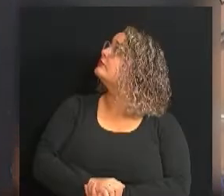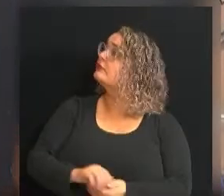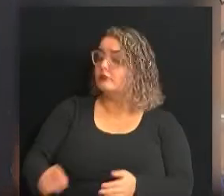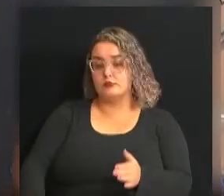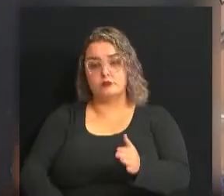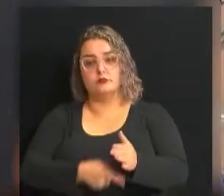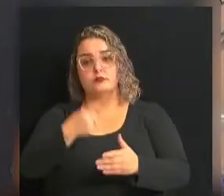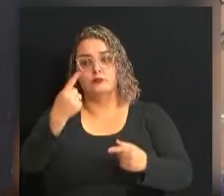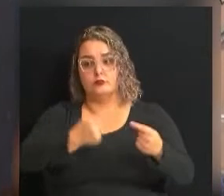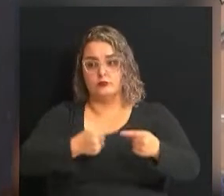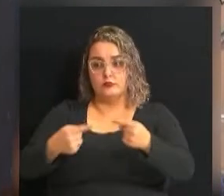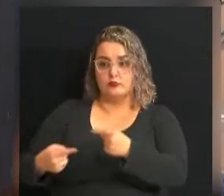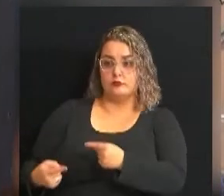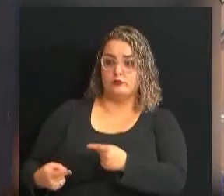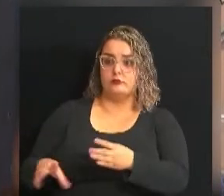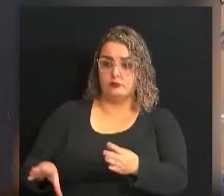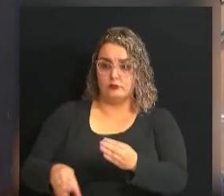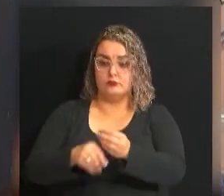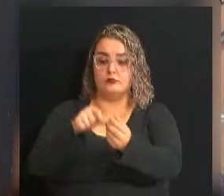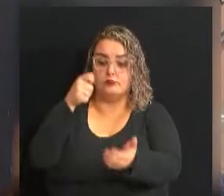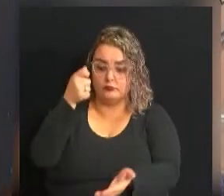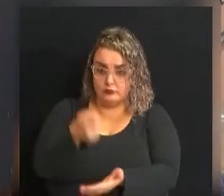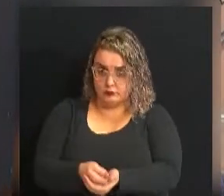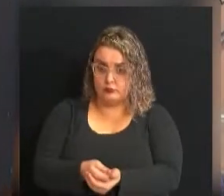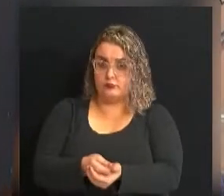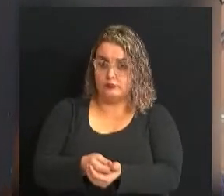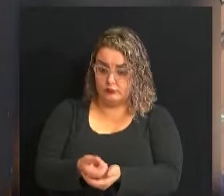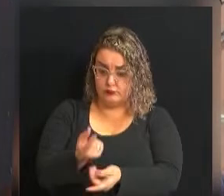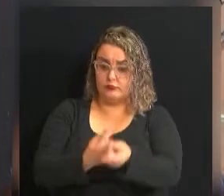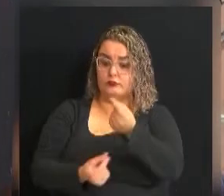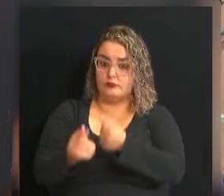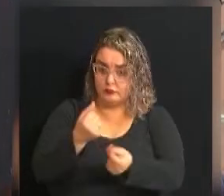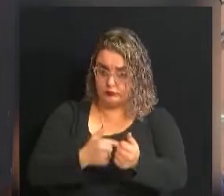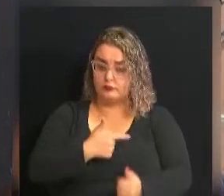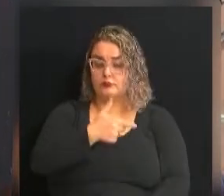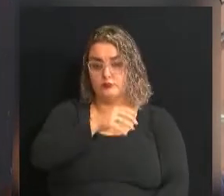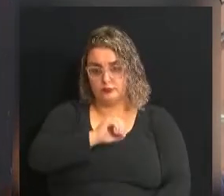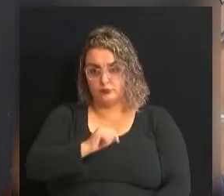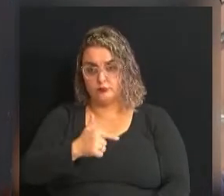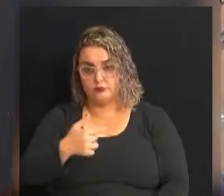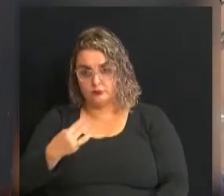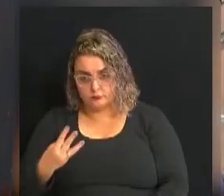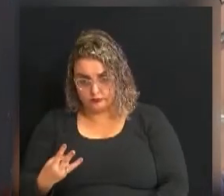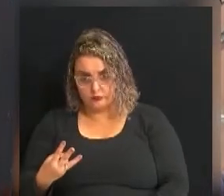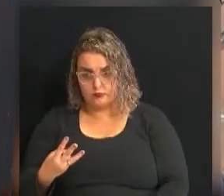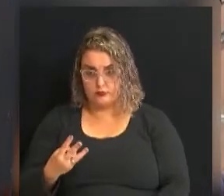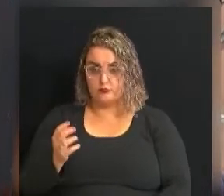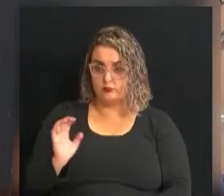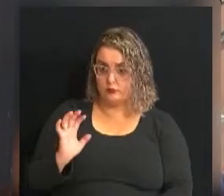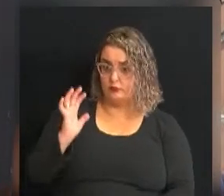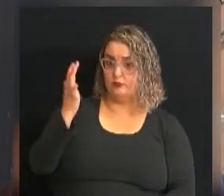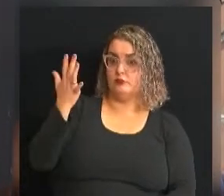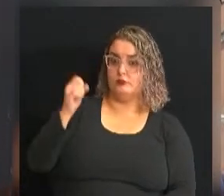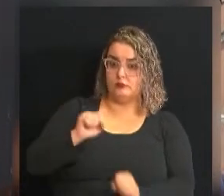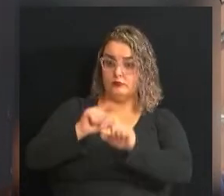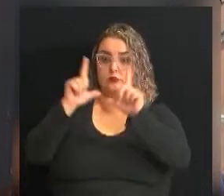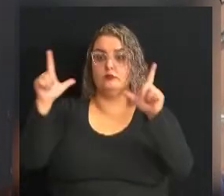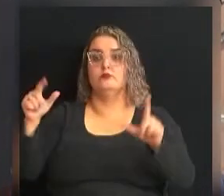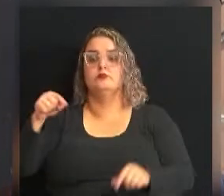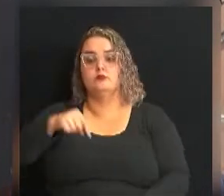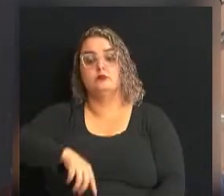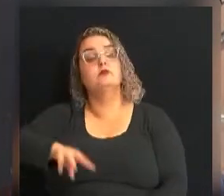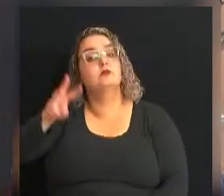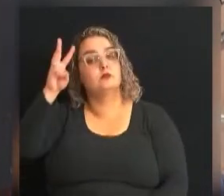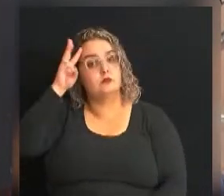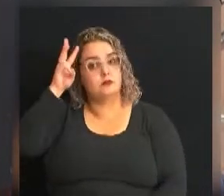é a primeira discussão em torno das emendas impositivas para o orçamento de 2003 aconteceu na